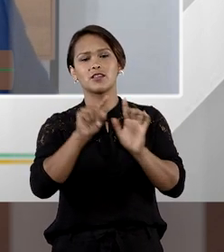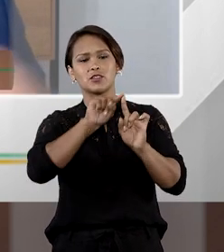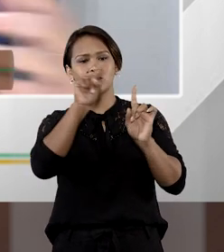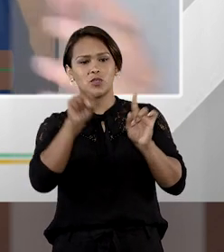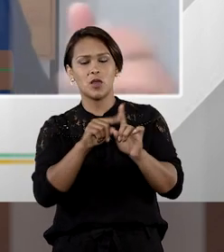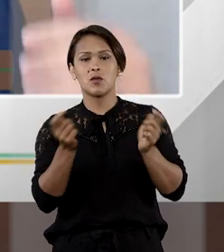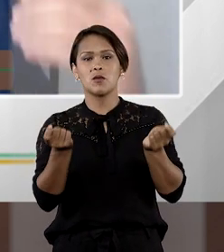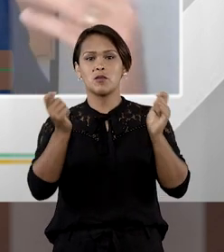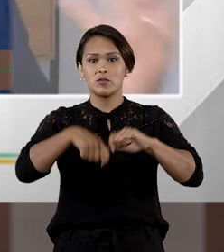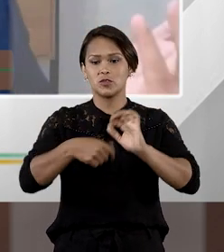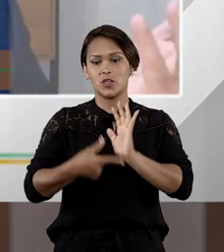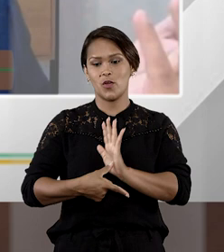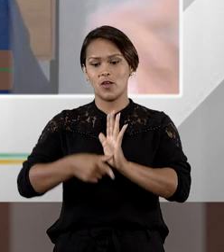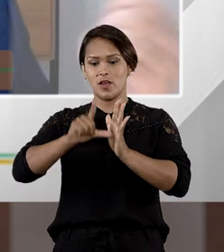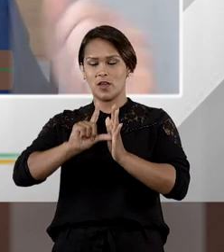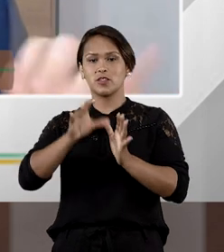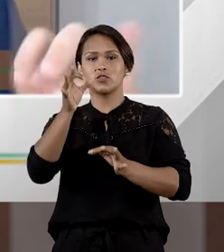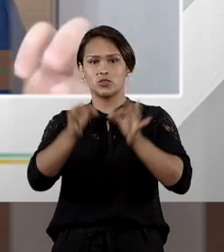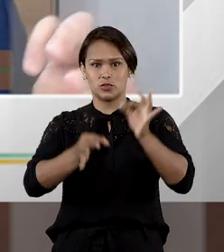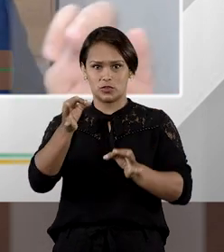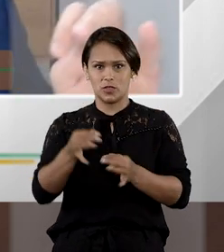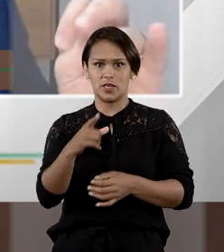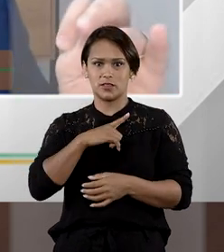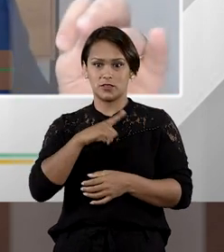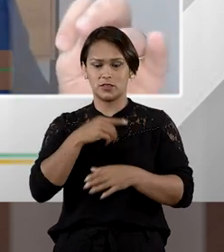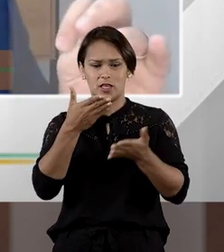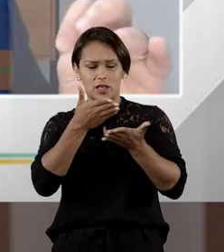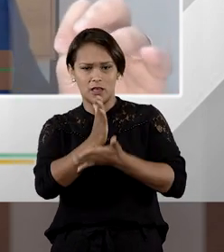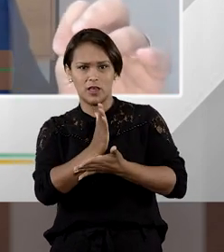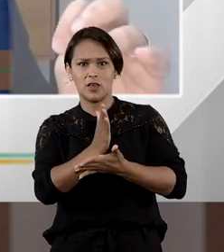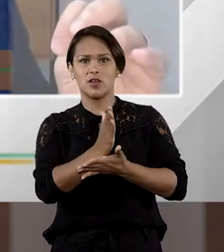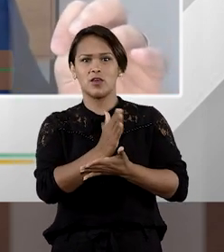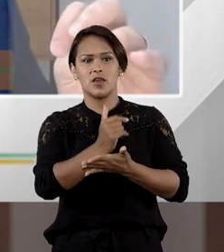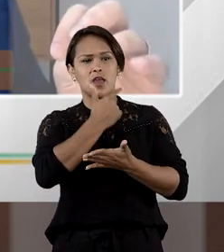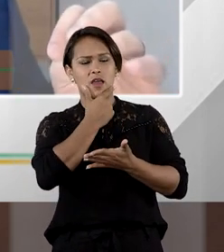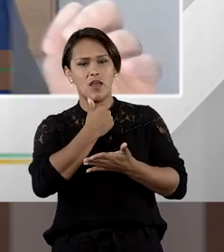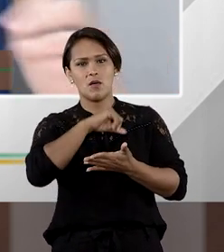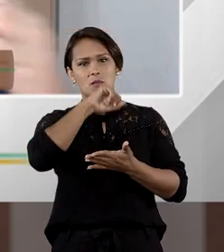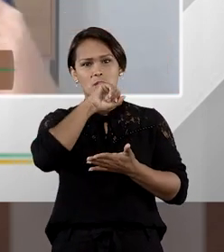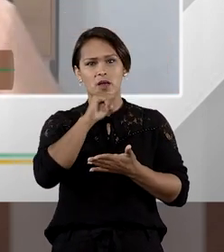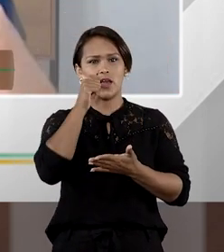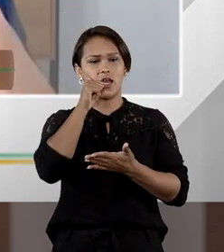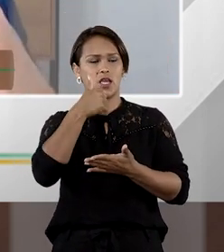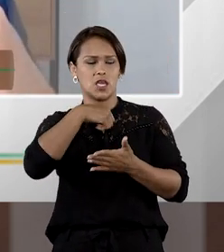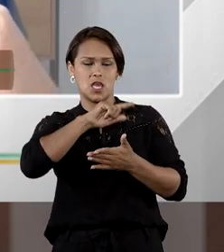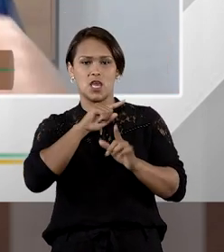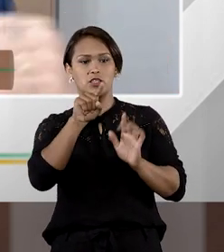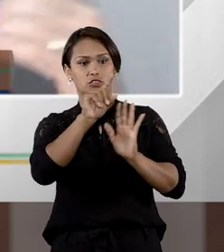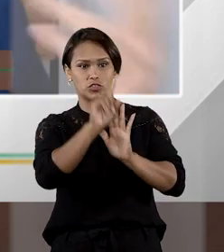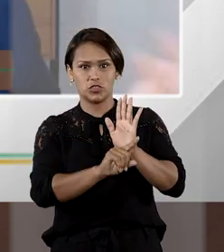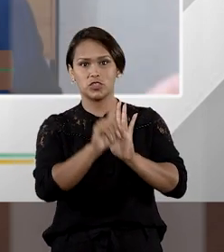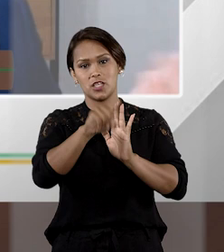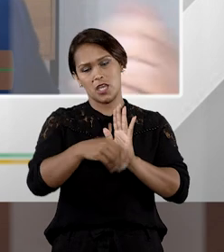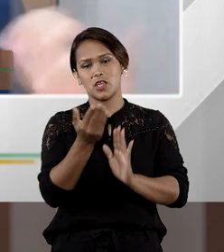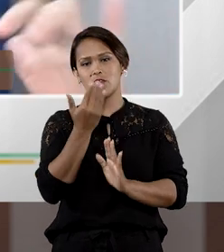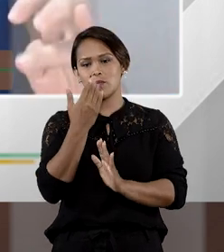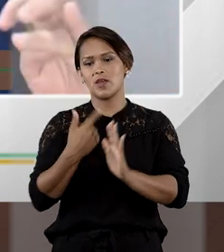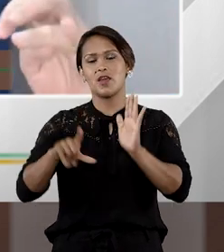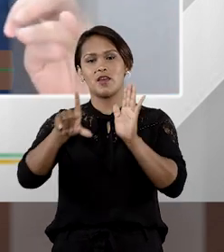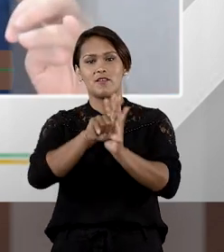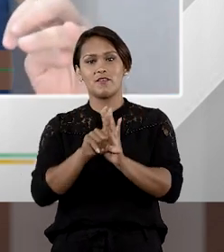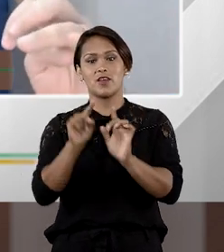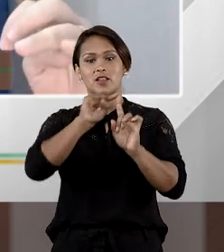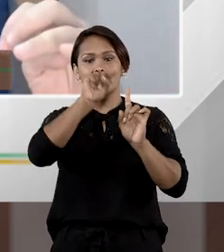possibilita, antes já existiam julgados, né? Reconhecendo que o nascituro teria direito a alimentos, aí veio a lei dos